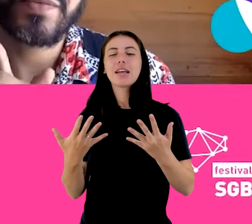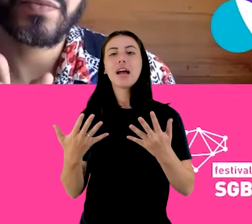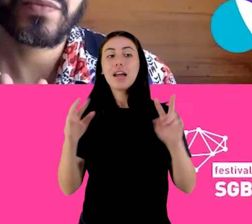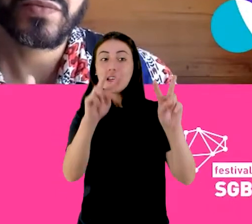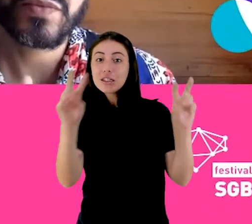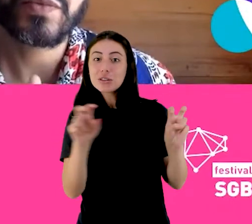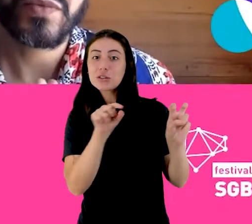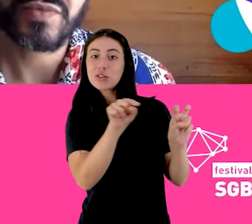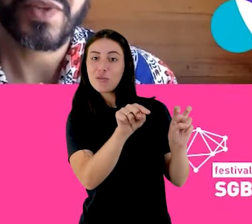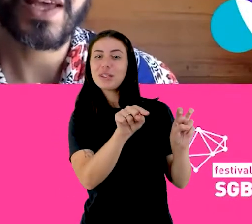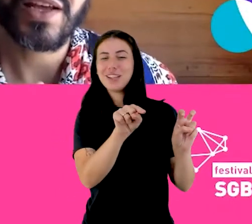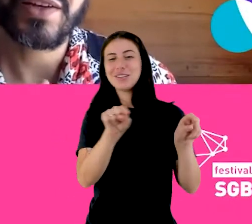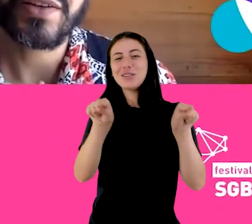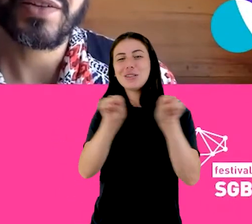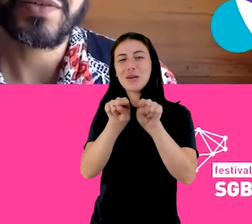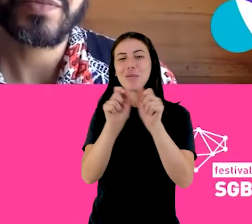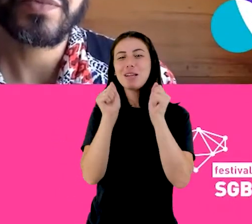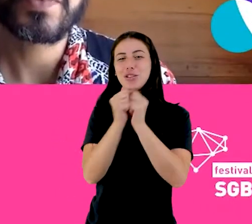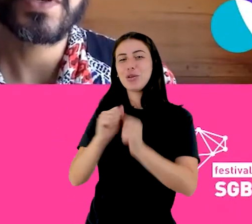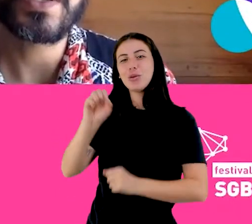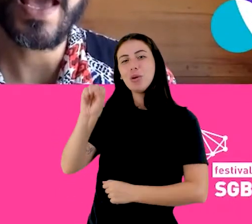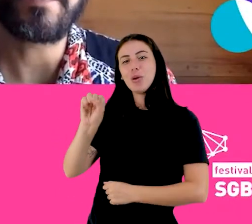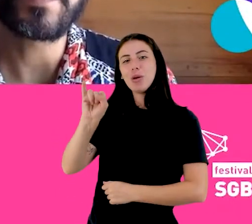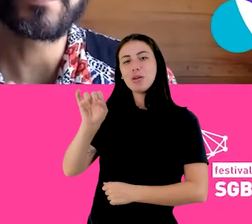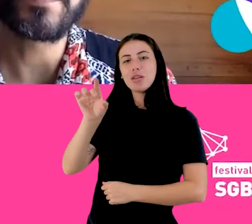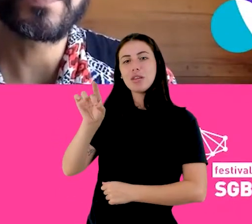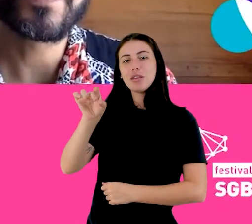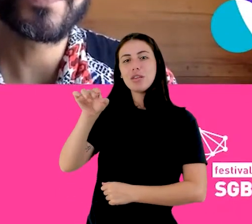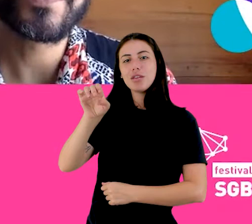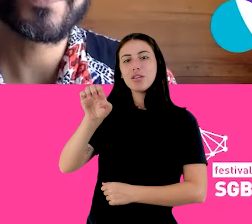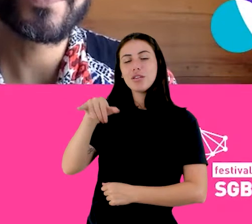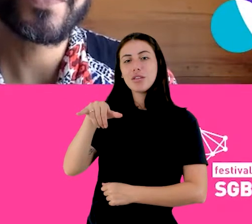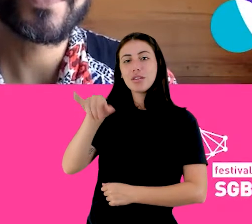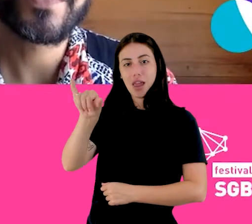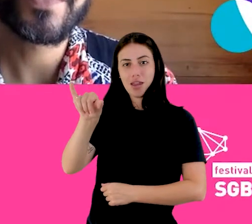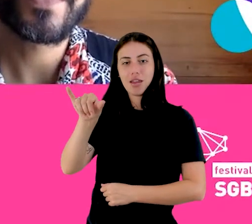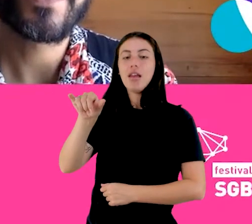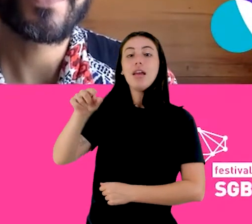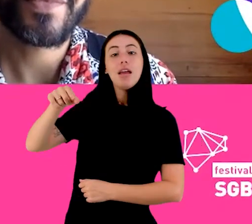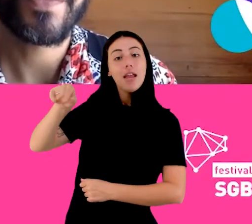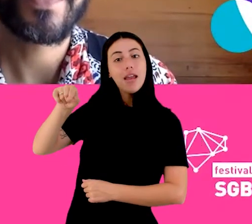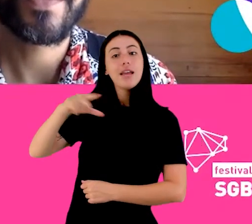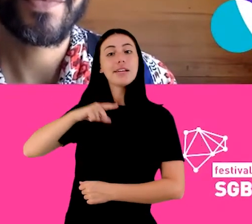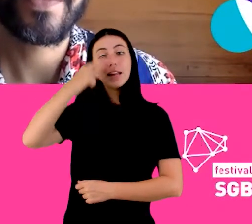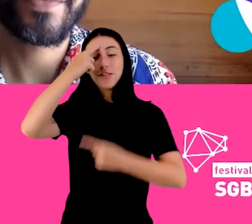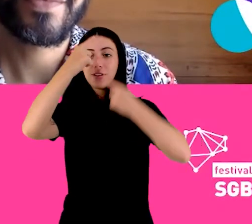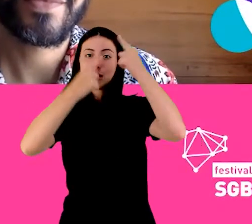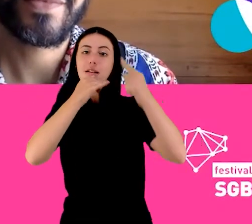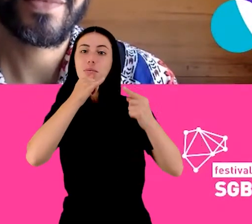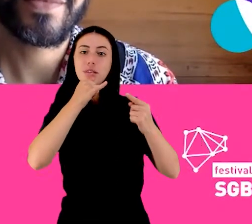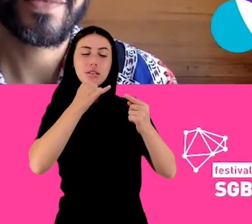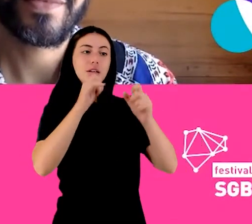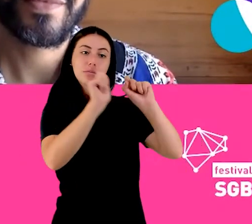ao racismo estrutural no Brasil. E quando a gente fala da vocação dele, natural da educação,